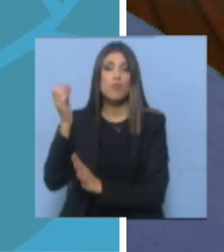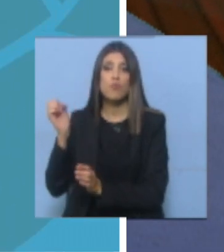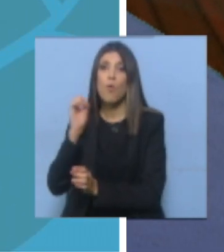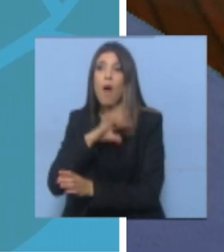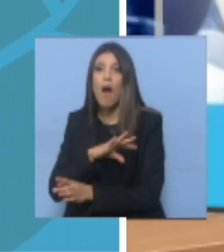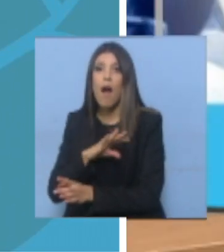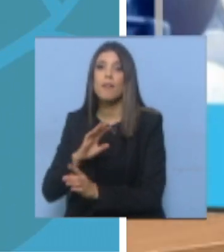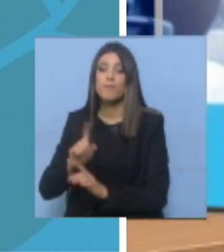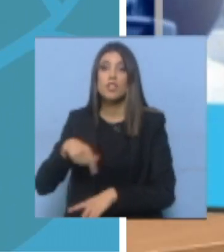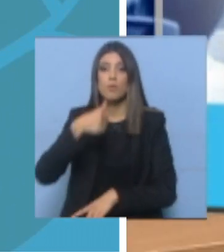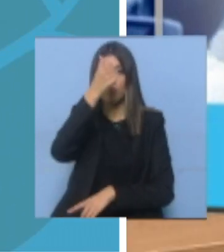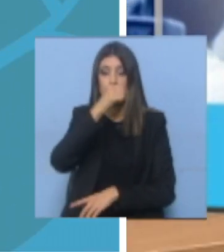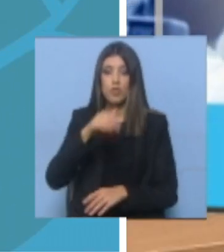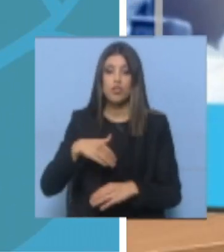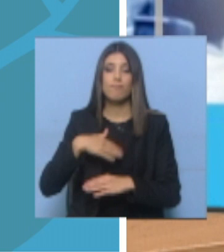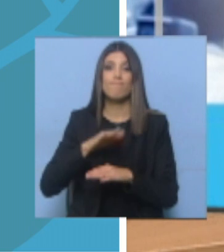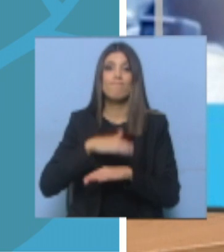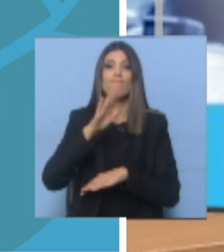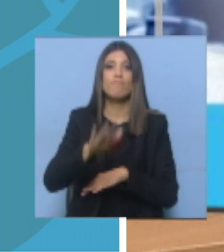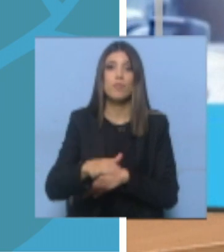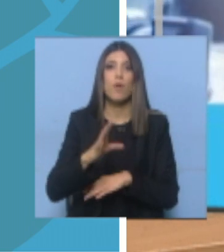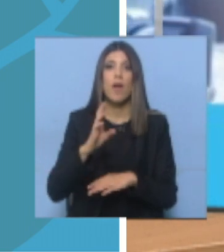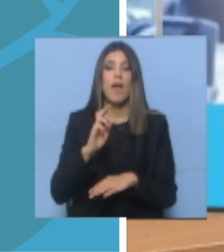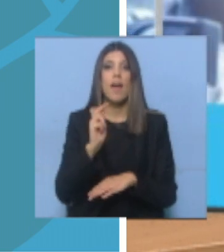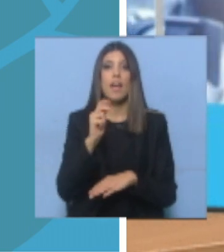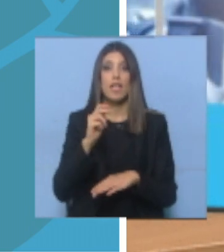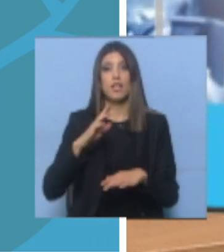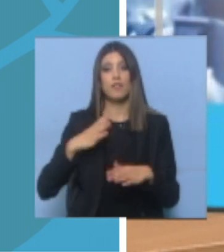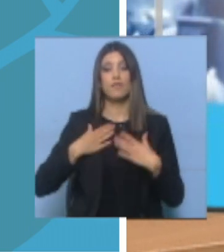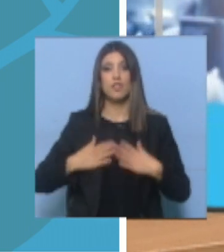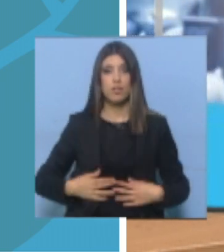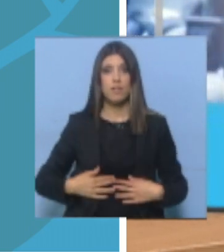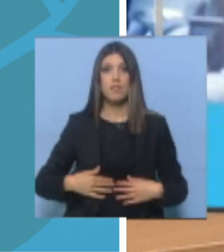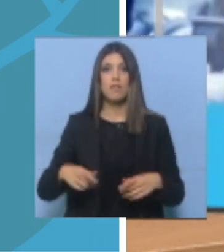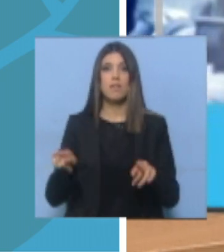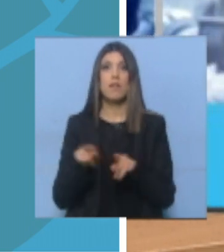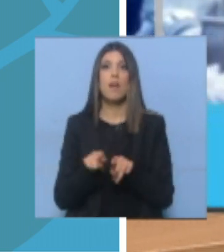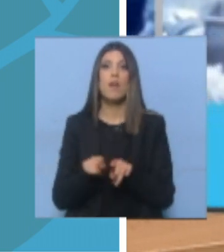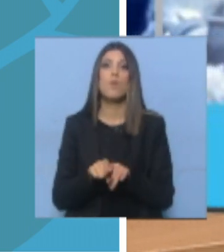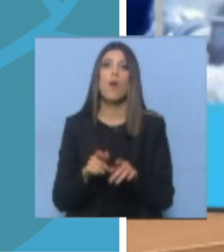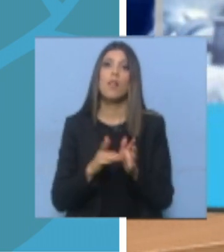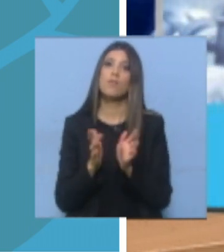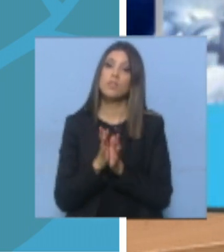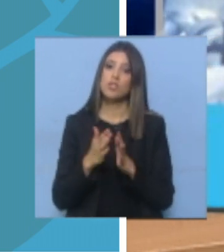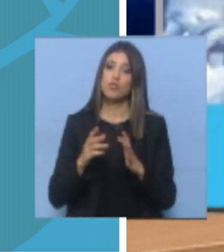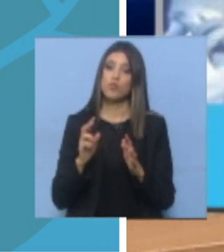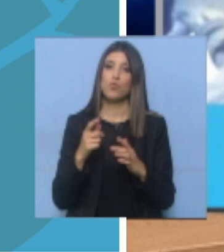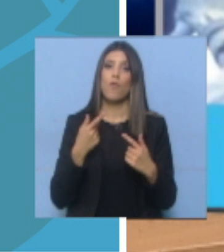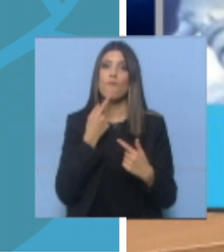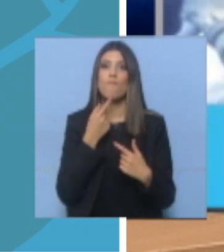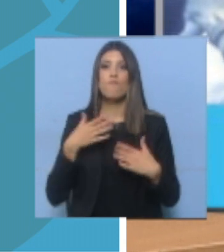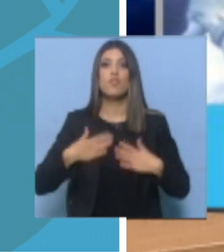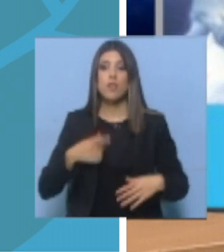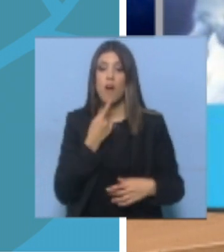da transfiguração, temos o revestir, aparece-nos o Cristo revestido de glória, portanto, ele vestiu o